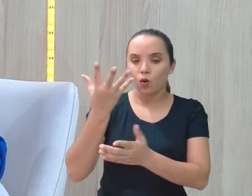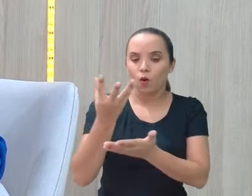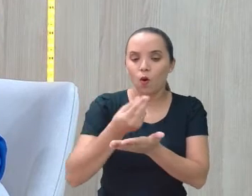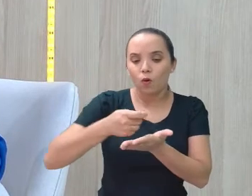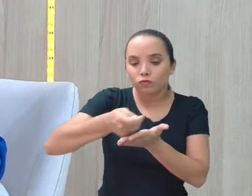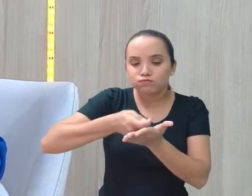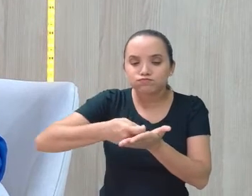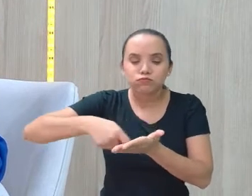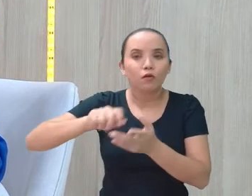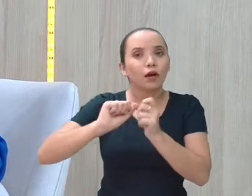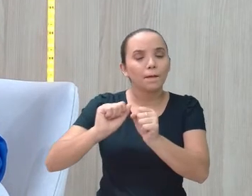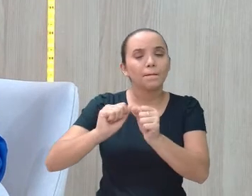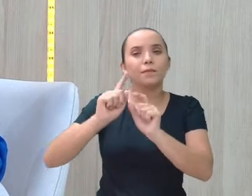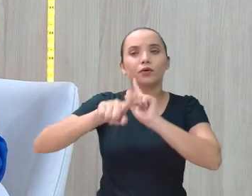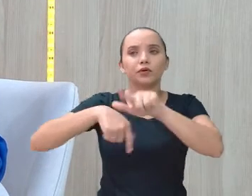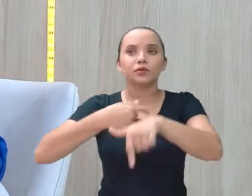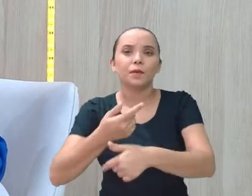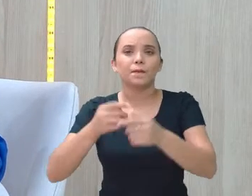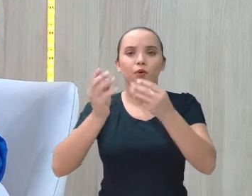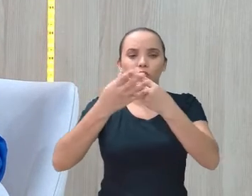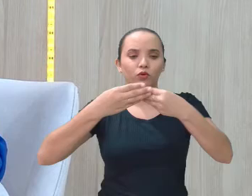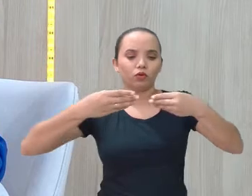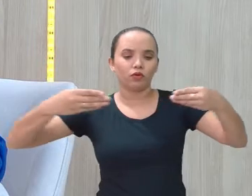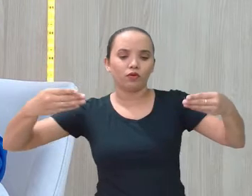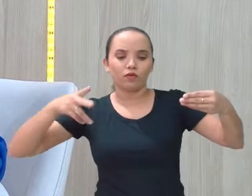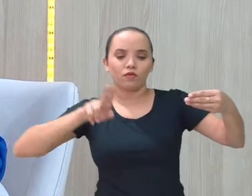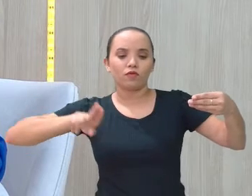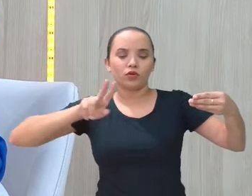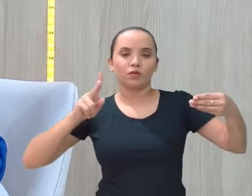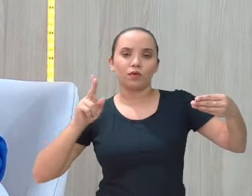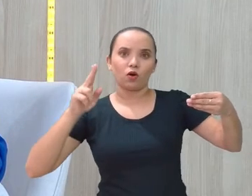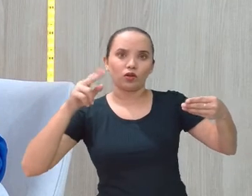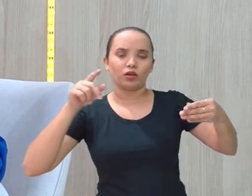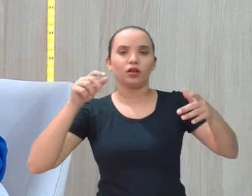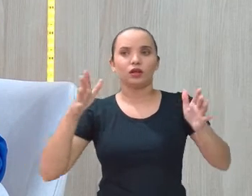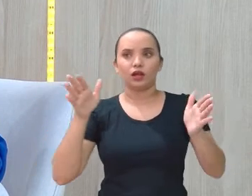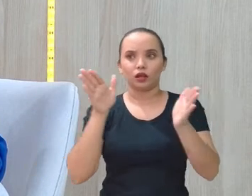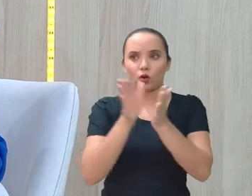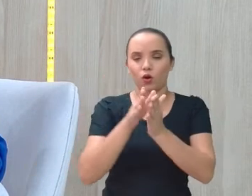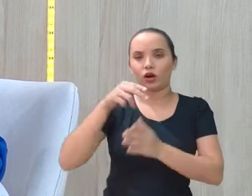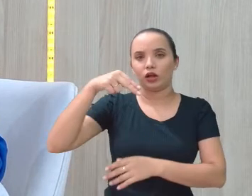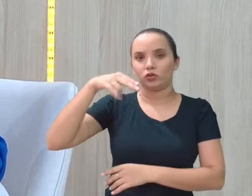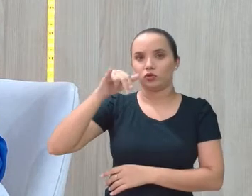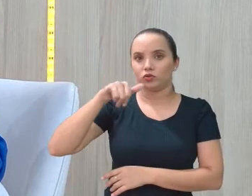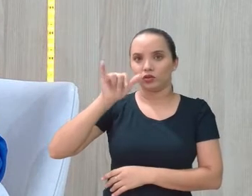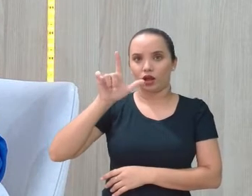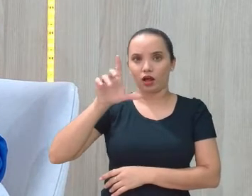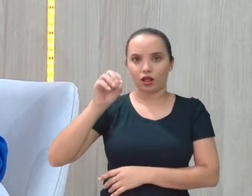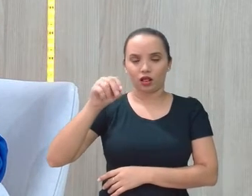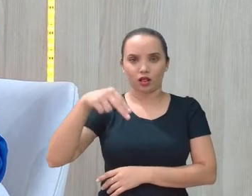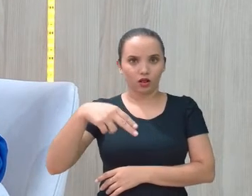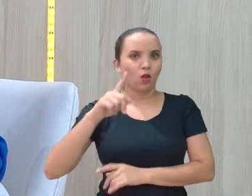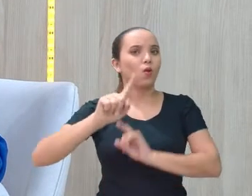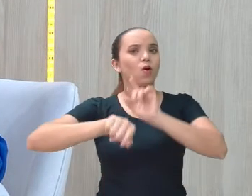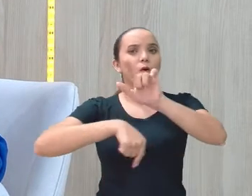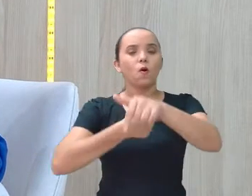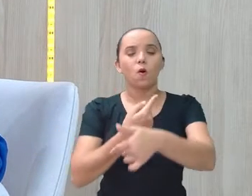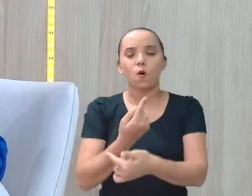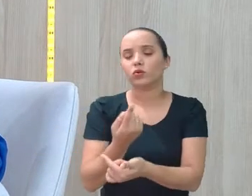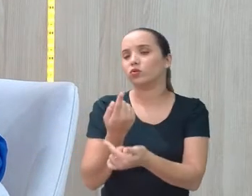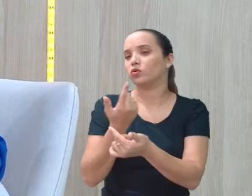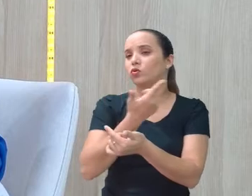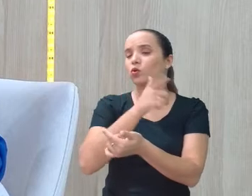de recorte, que é colado na tela de nylon, né? Ou então ela é revelada, então ela